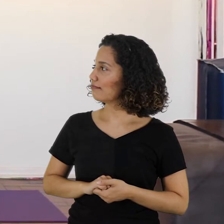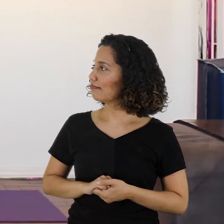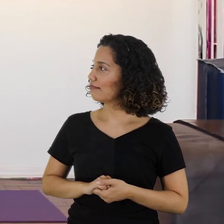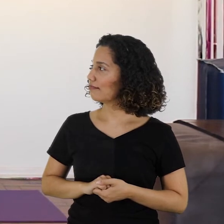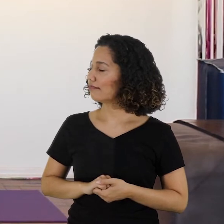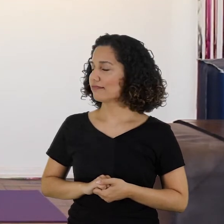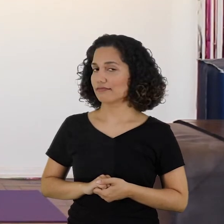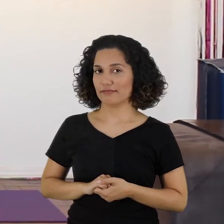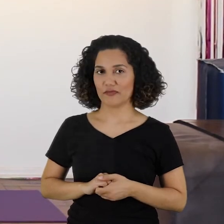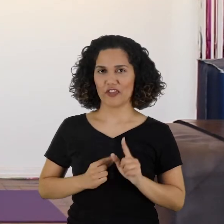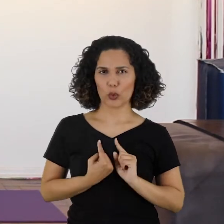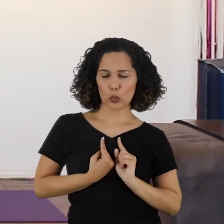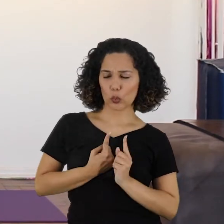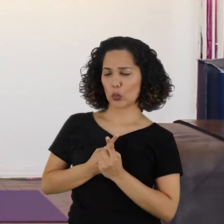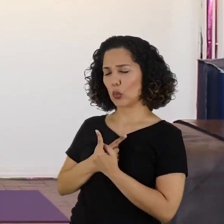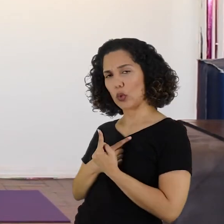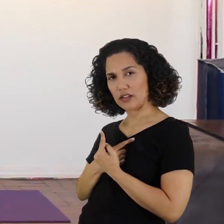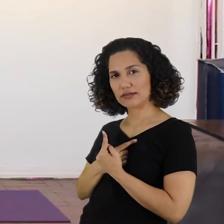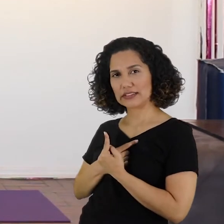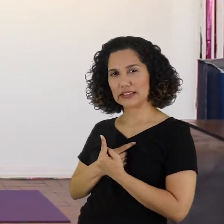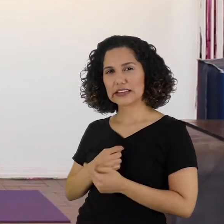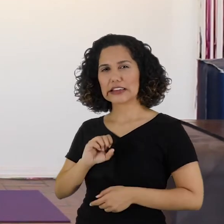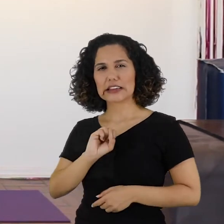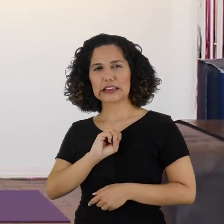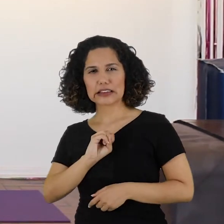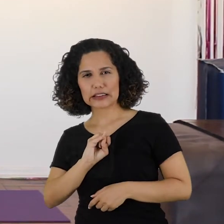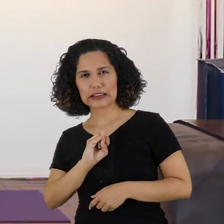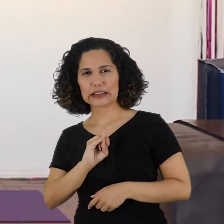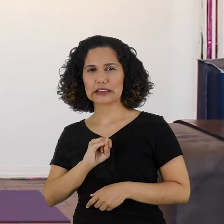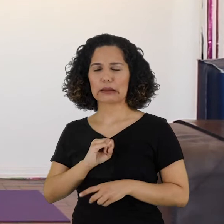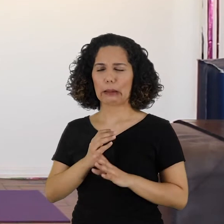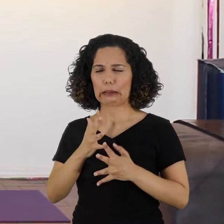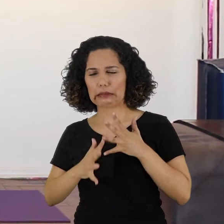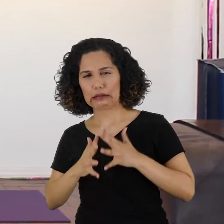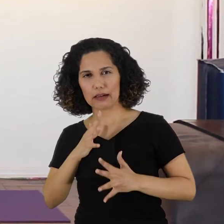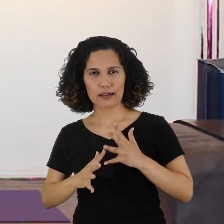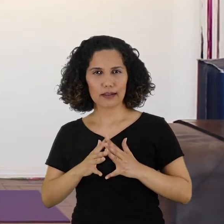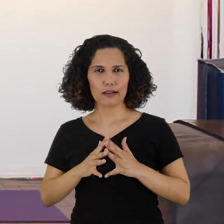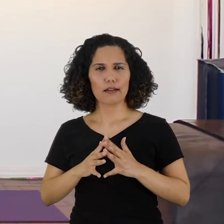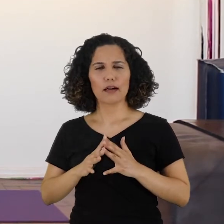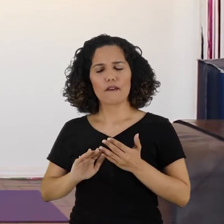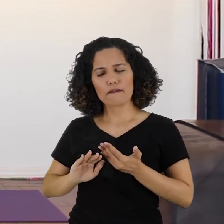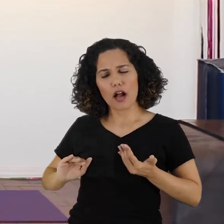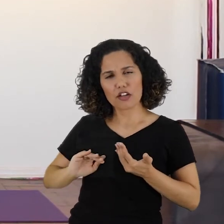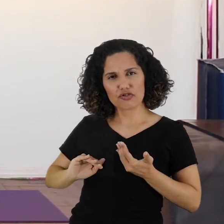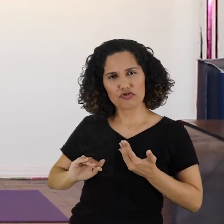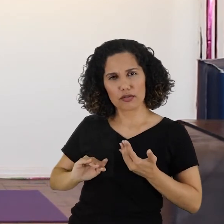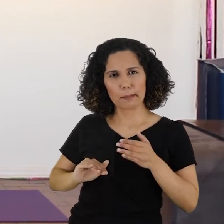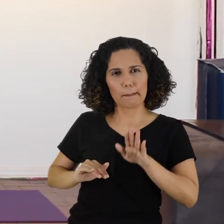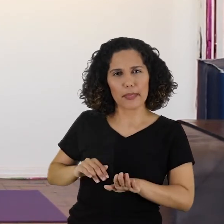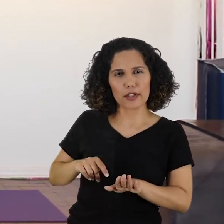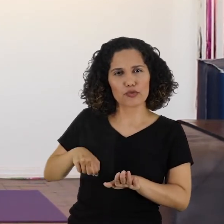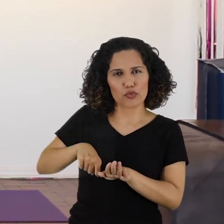tá? A gente vai torcer. Na hora de torcer, se seu joelho, seu pé cair para fora, afasta um pouquinho